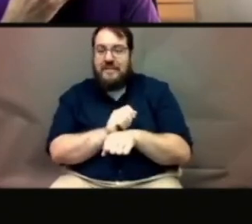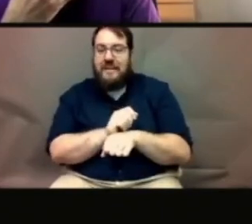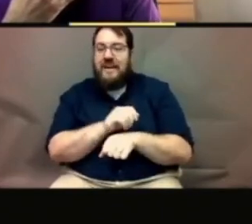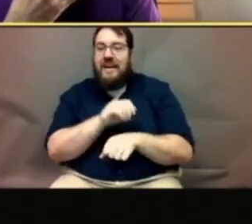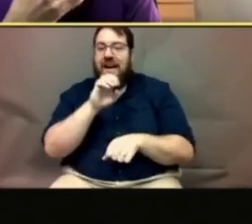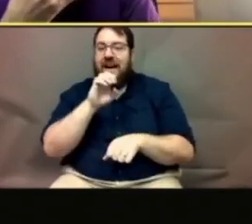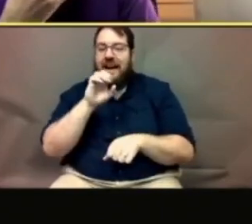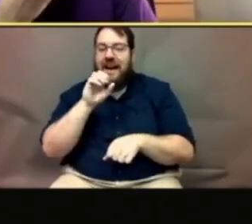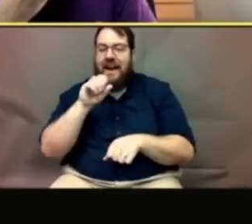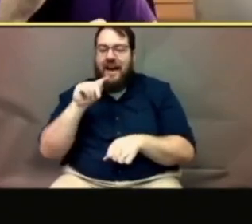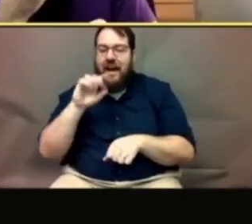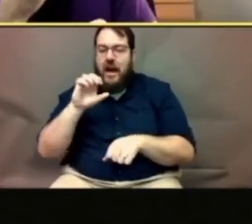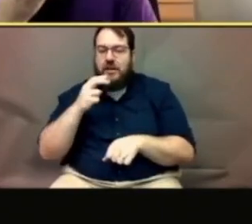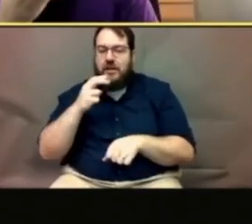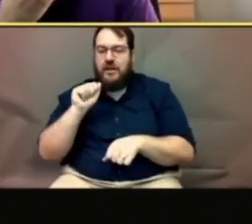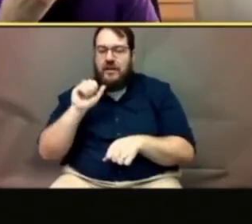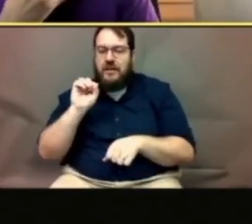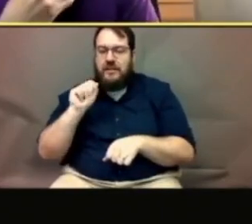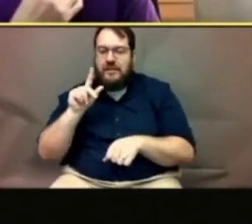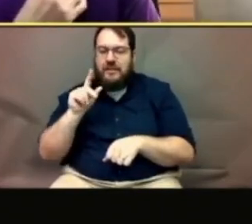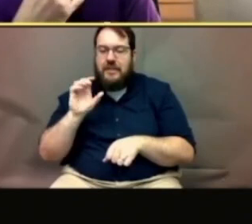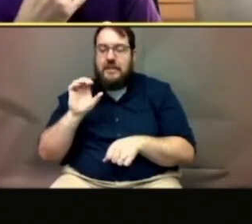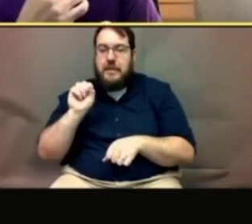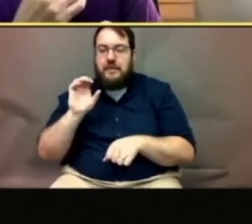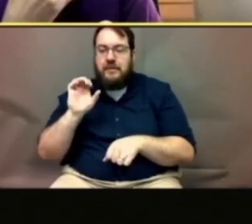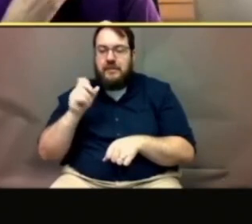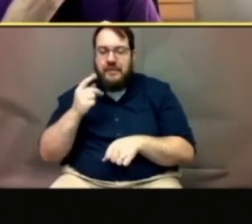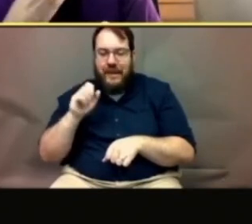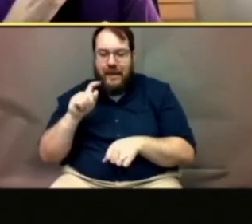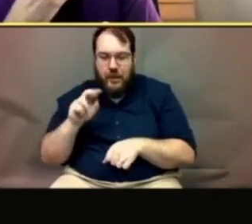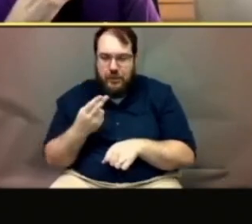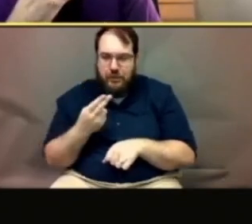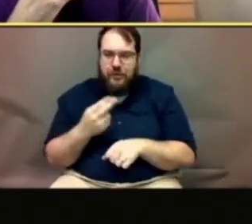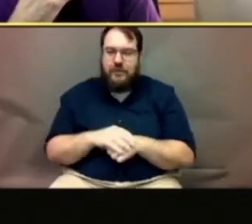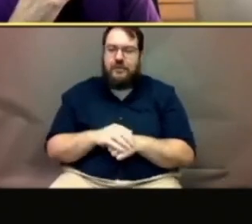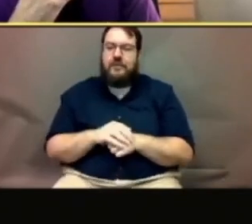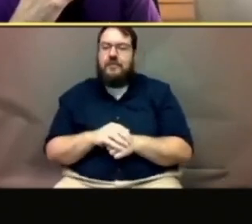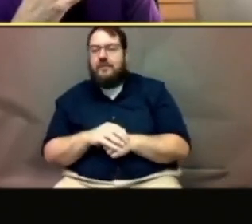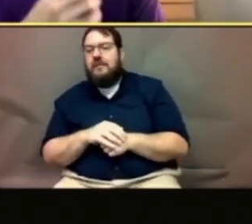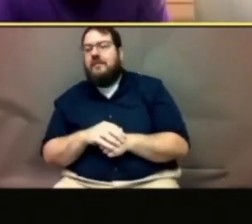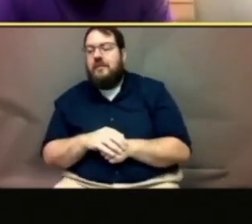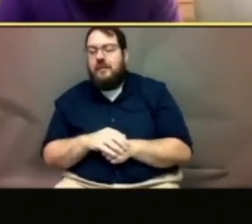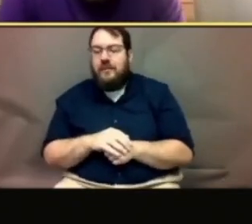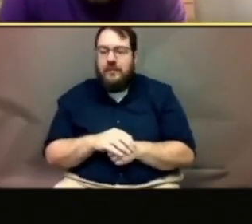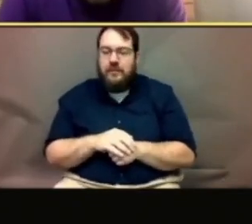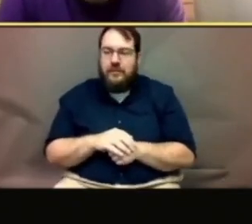Mas eu tenho, na verdade, um aplicativo de sketch desenvolvido aqui com a Makemake.